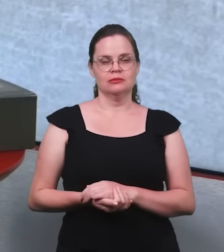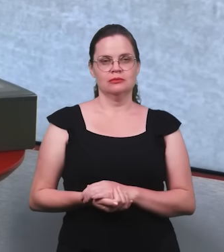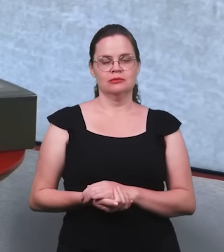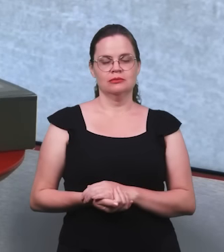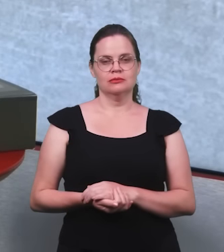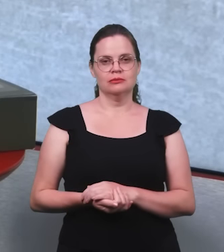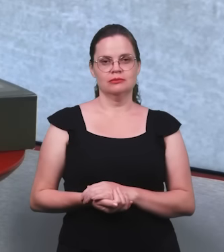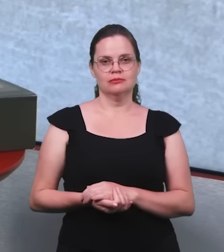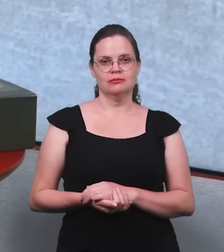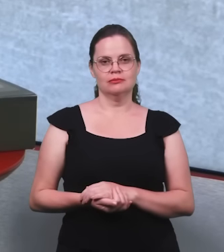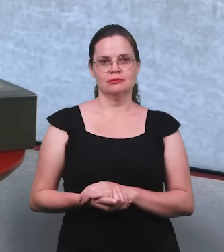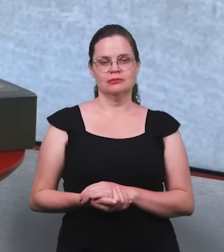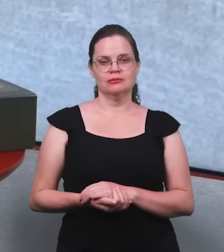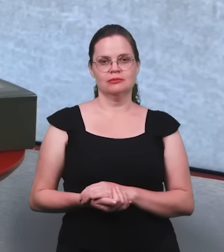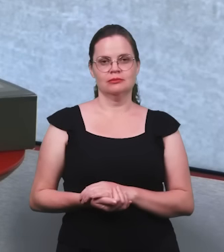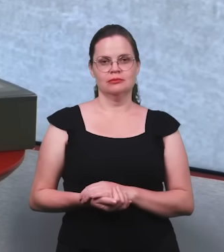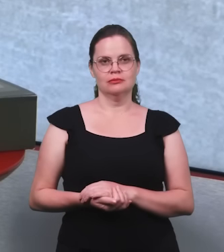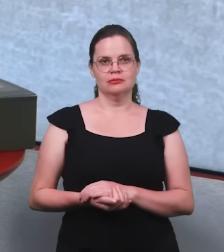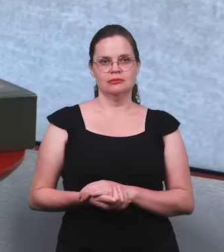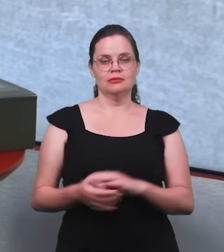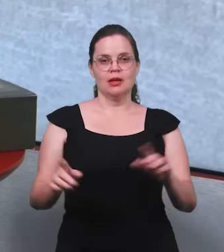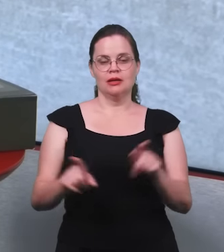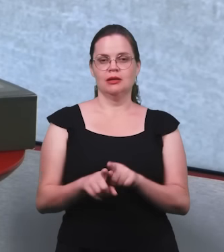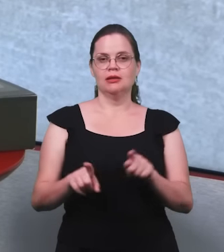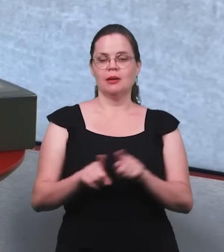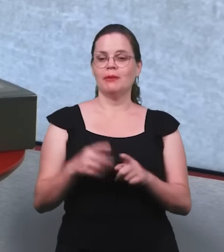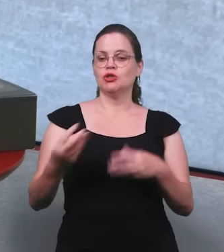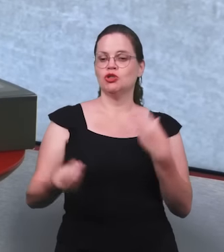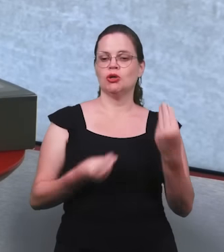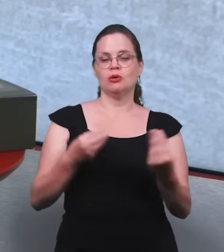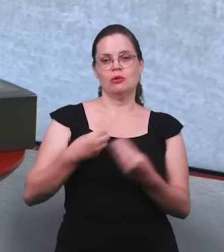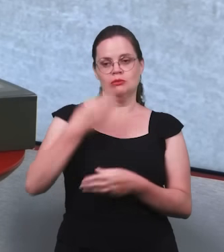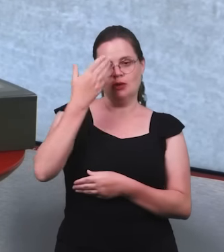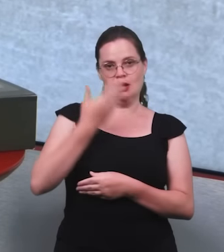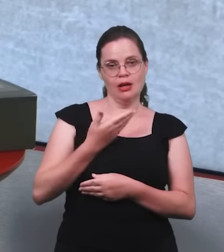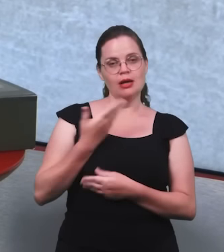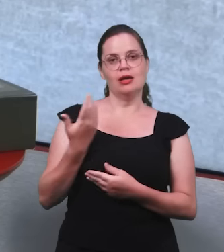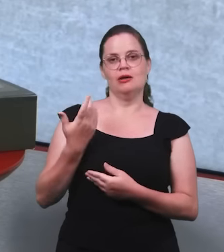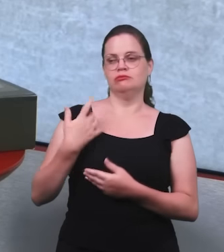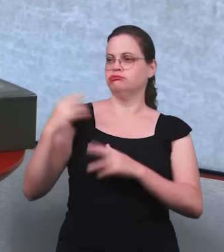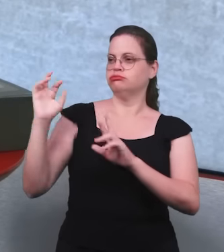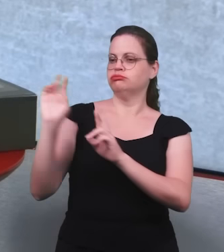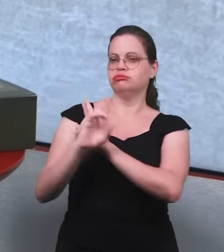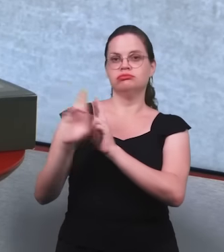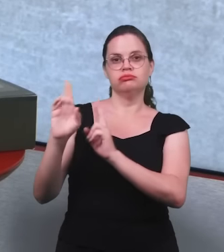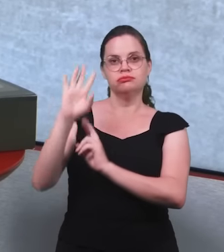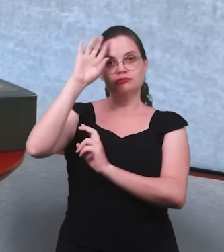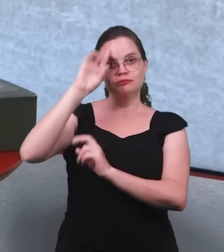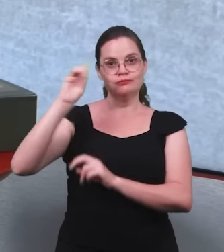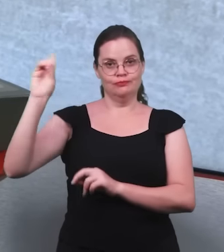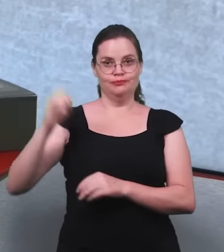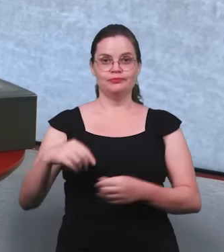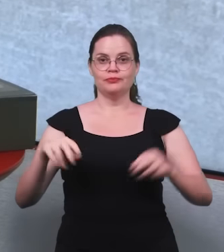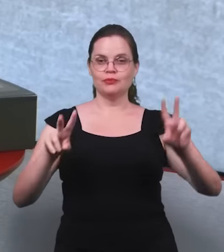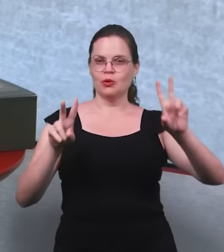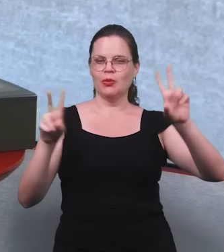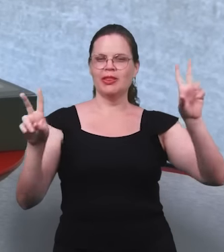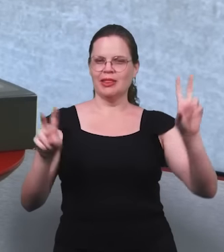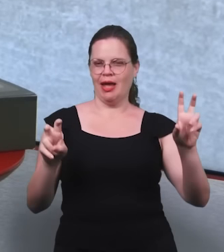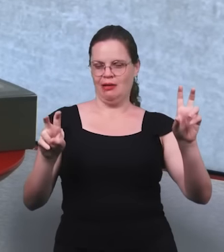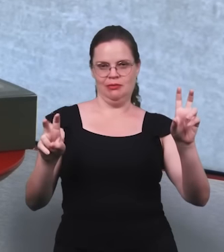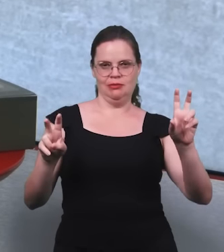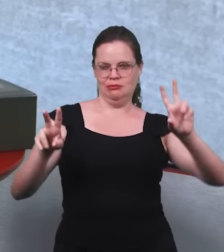o nosso tema e a nossa relação com Deus. E este tema, ele vem sempre na forma